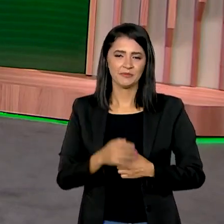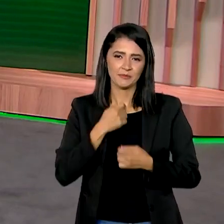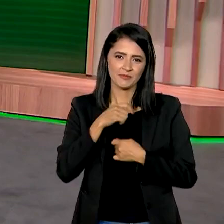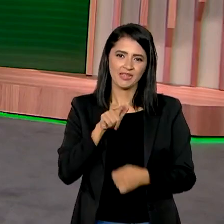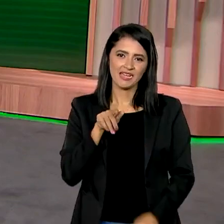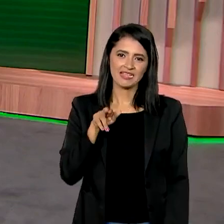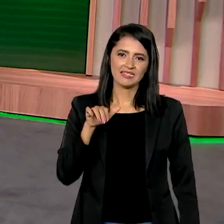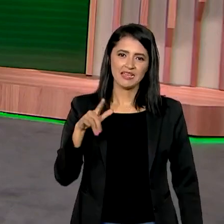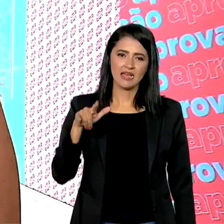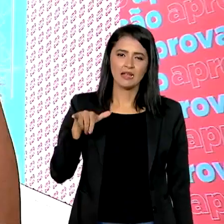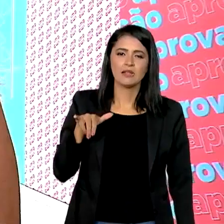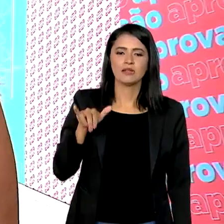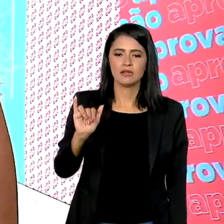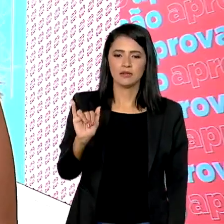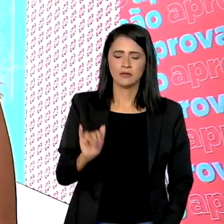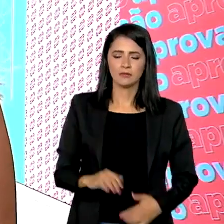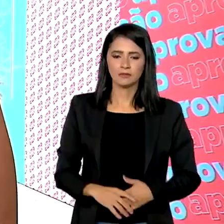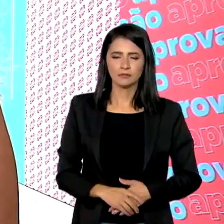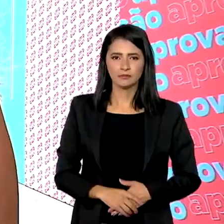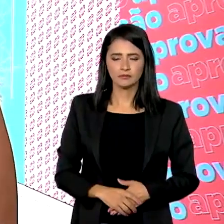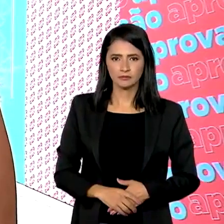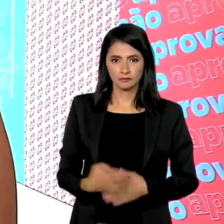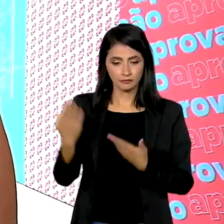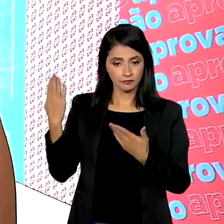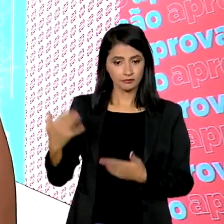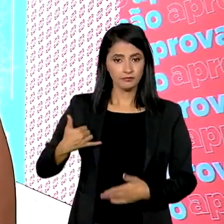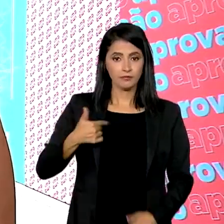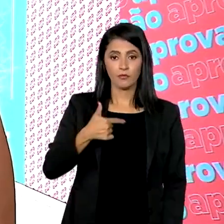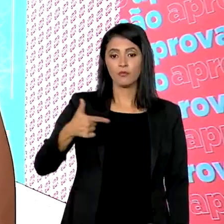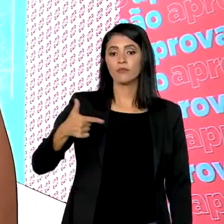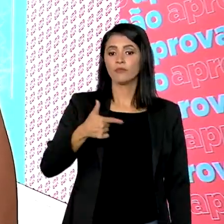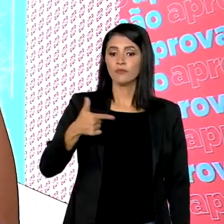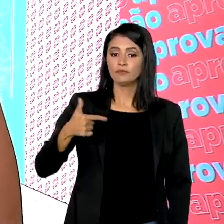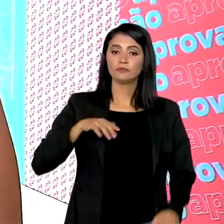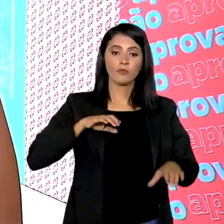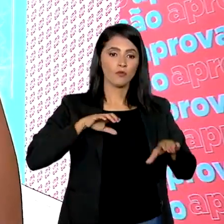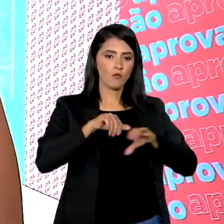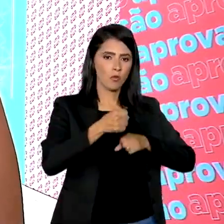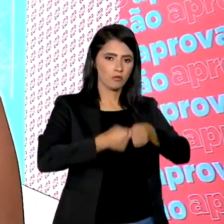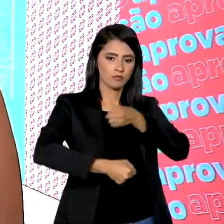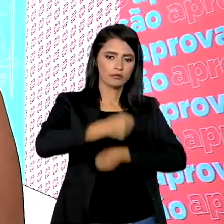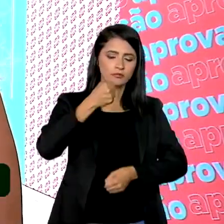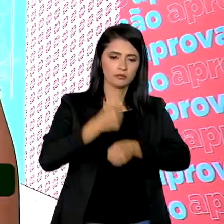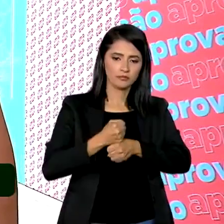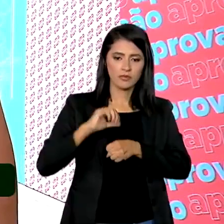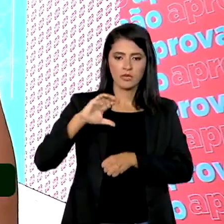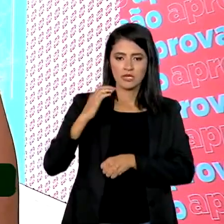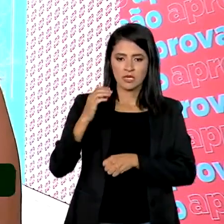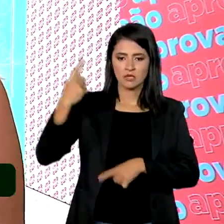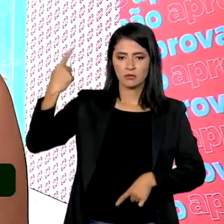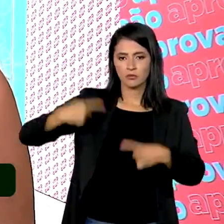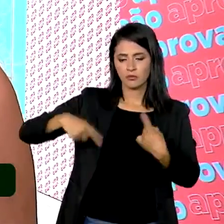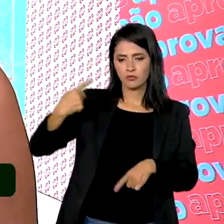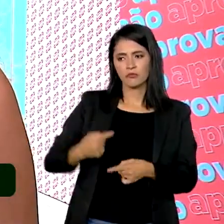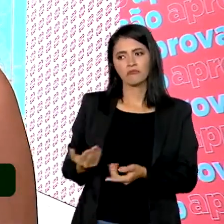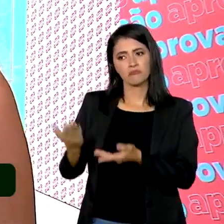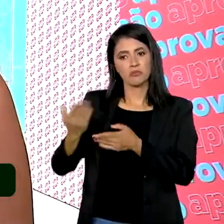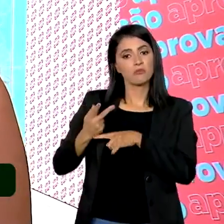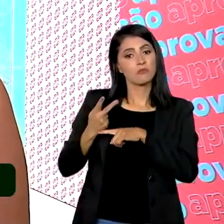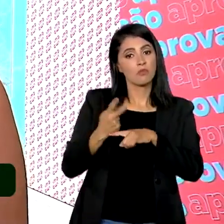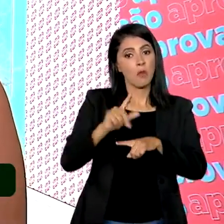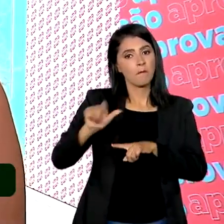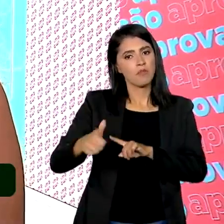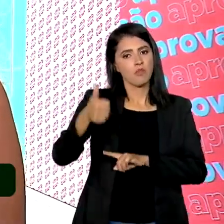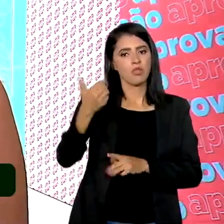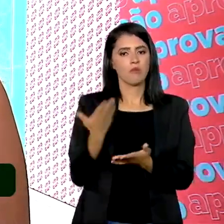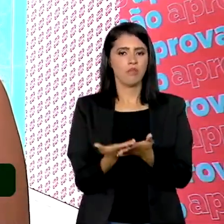Graciele Bittencourt. Suzana tem 22 anos e se formou no ano passado em ciência política. Ela está em busca do